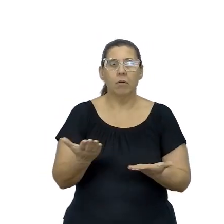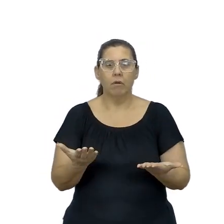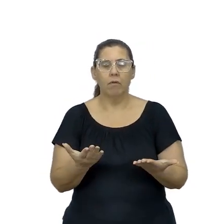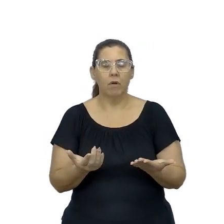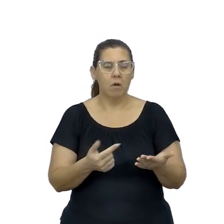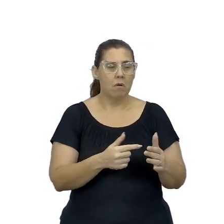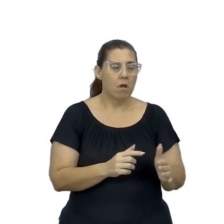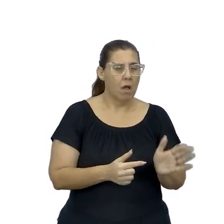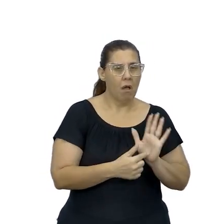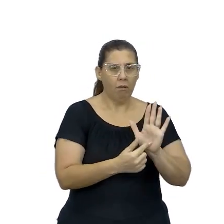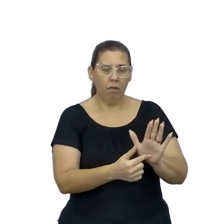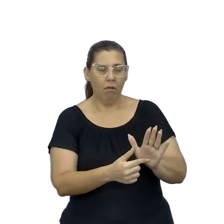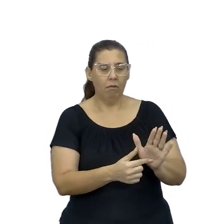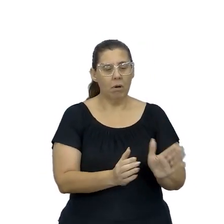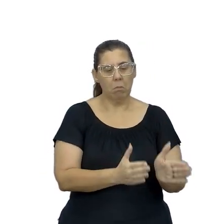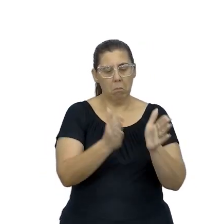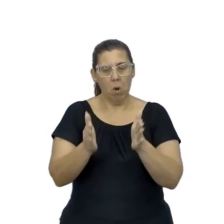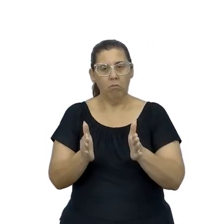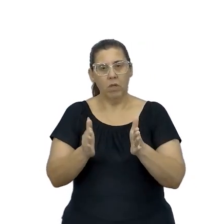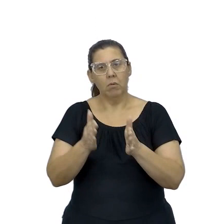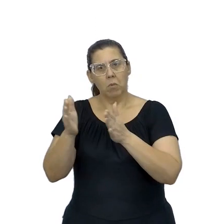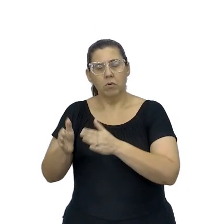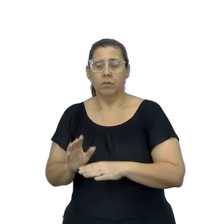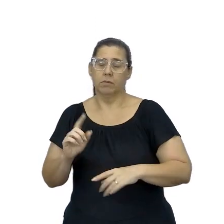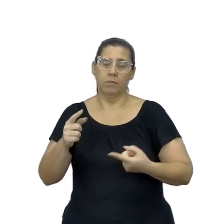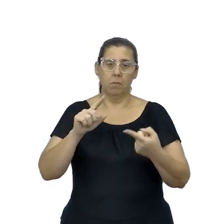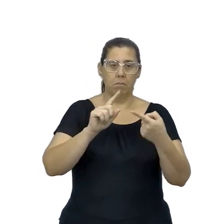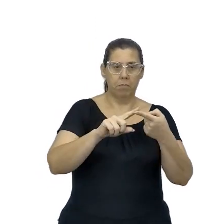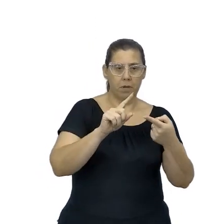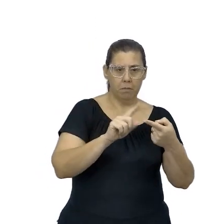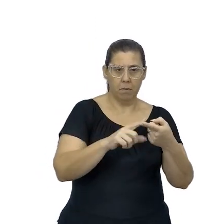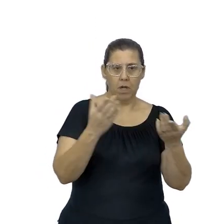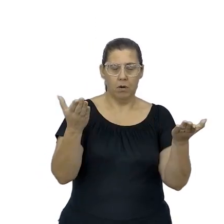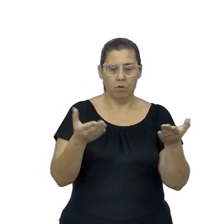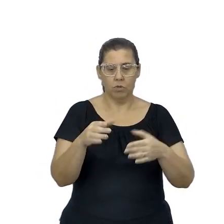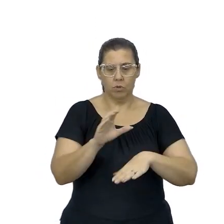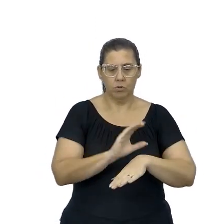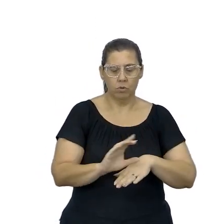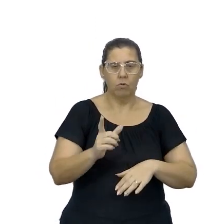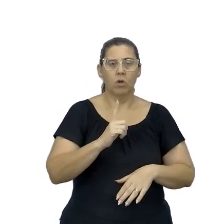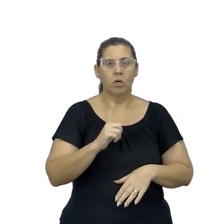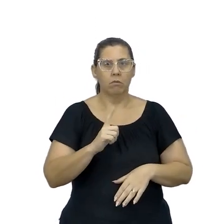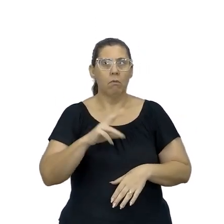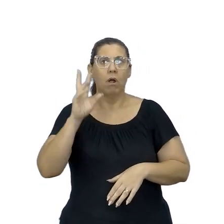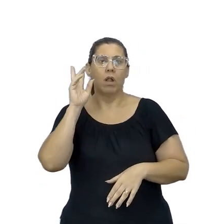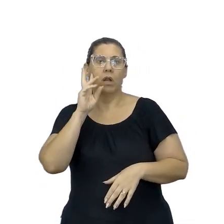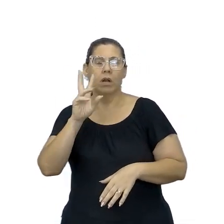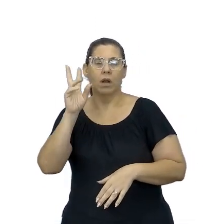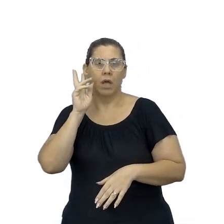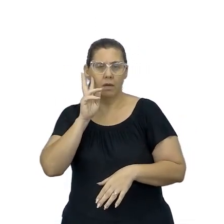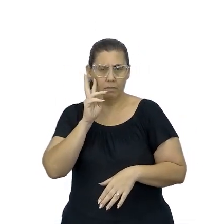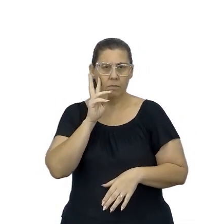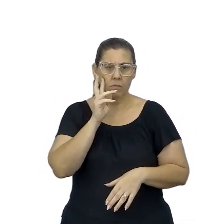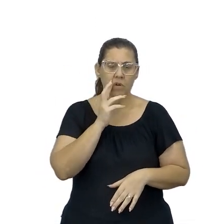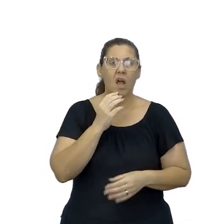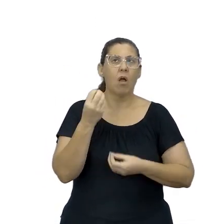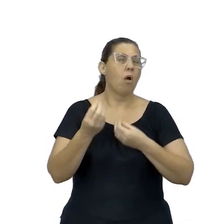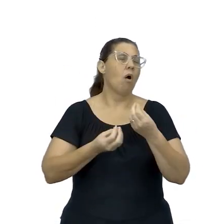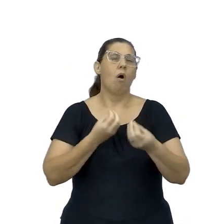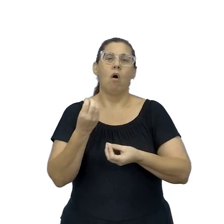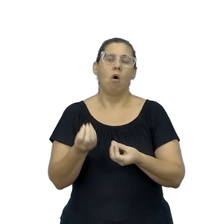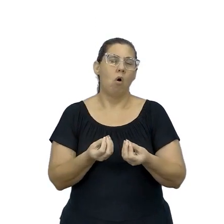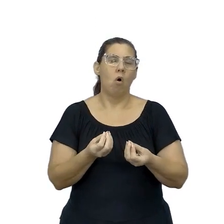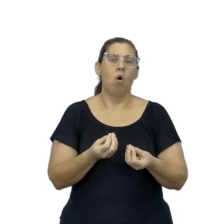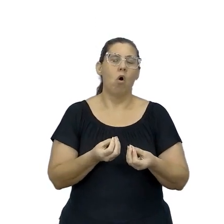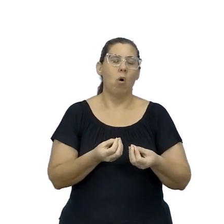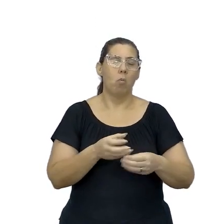e vamos finalizar ali. Então, por exemplo, no primeiro momento da nossa formação de hoje, a gente vai ter uma retomada sobre como funcionam as